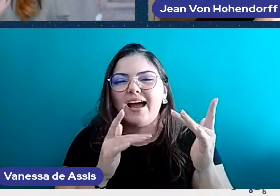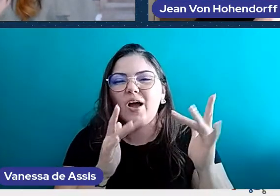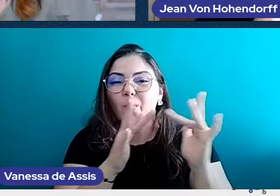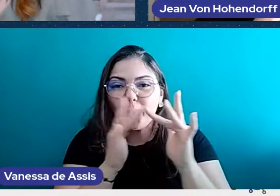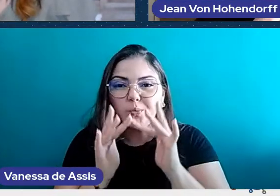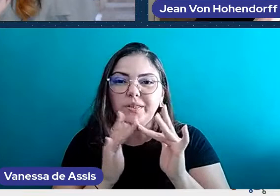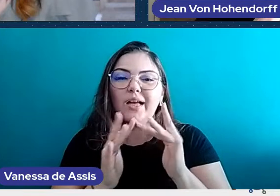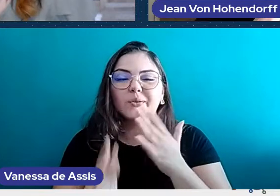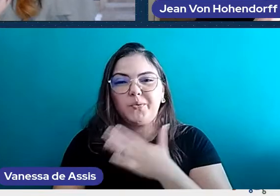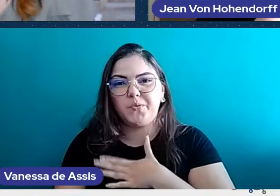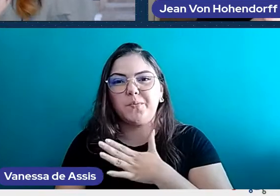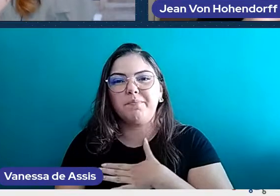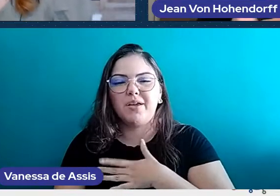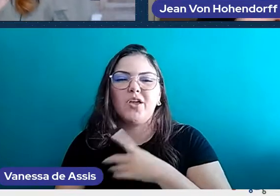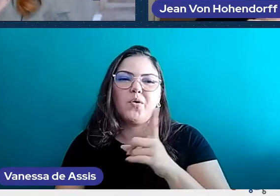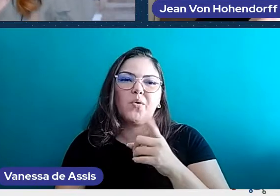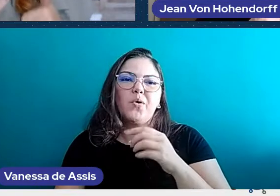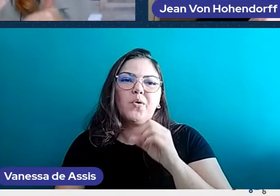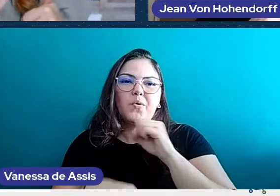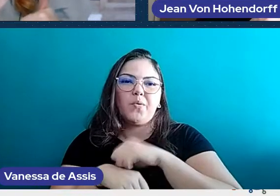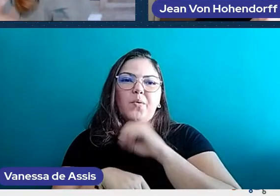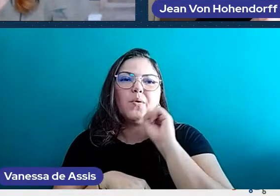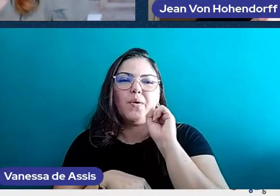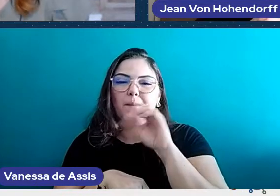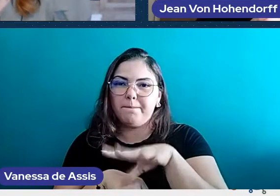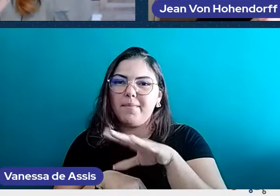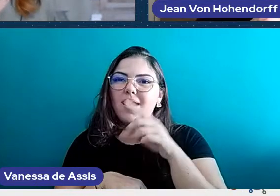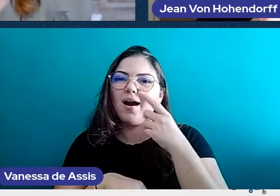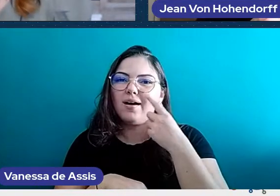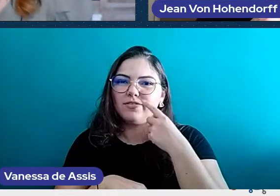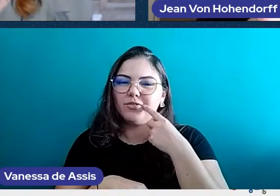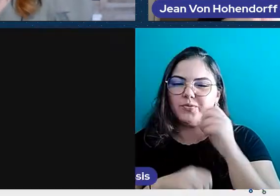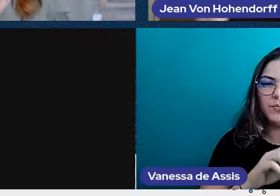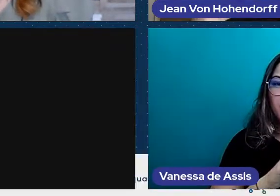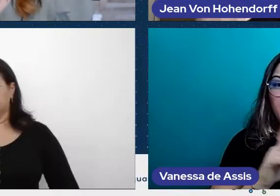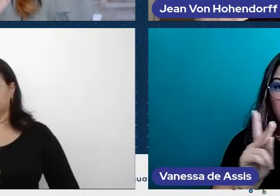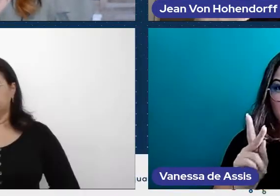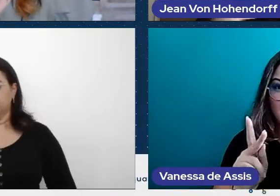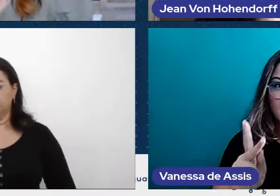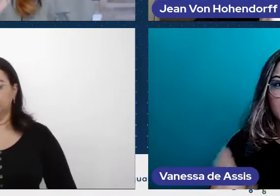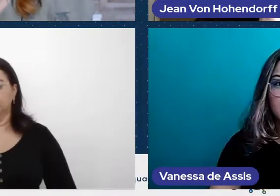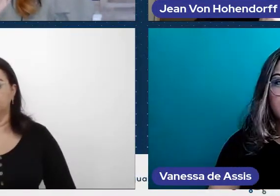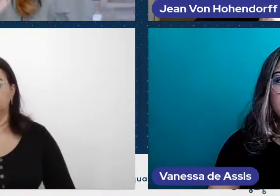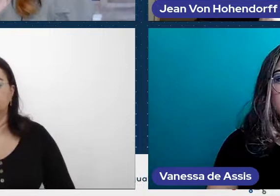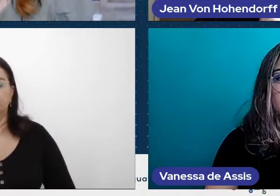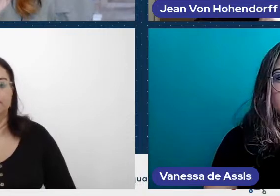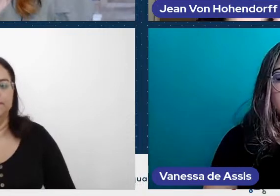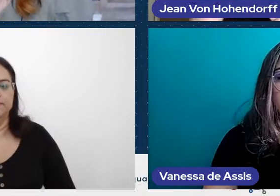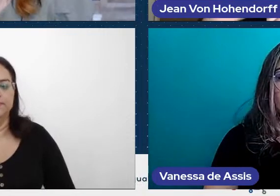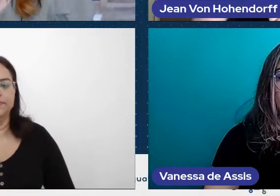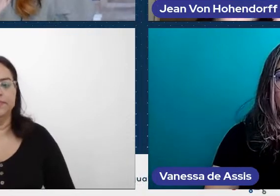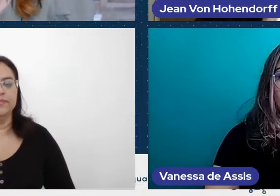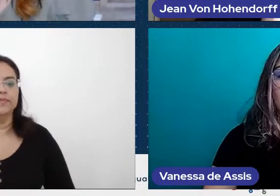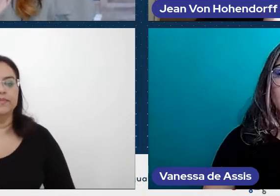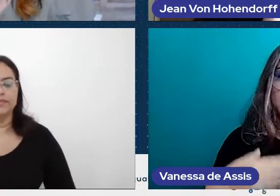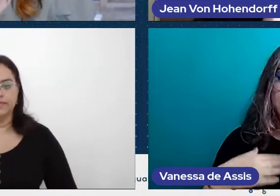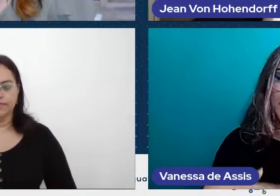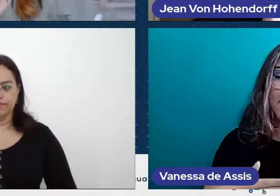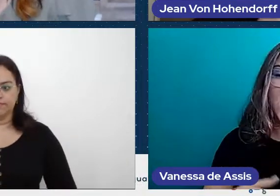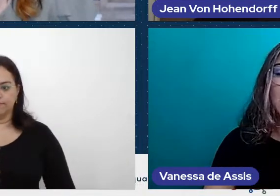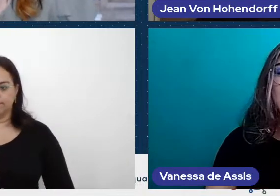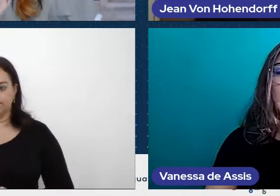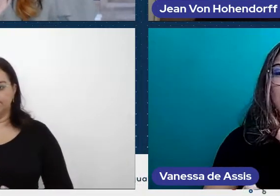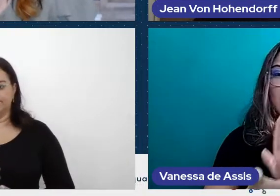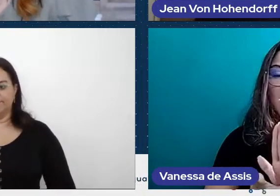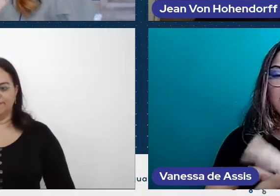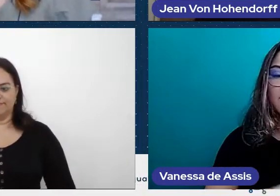o material que eu falei para a Joana e depois aí ela pode colocar aqui na descrição. Obrigado, pessoal. Uma boa tarde e um bom final de